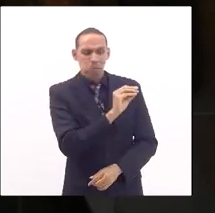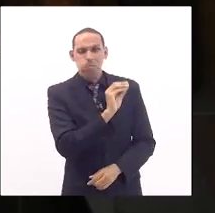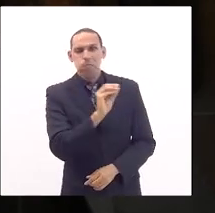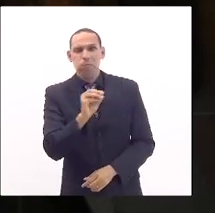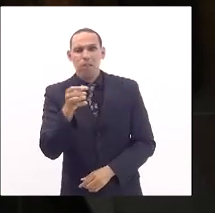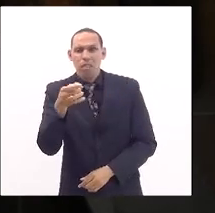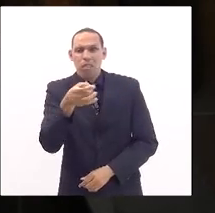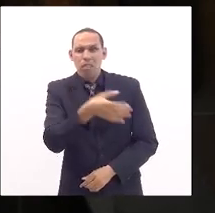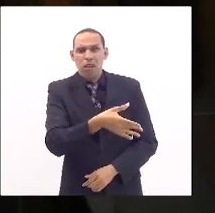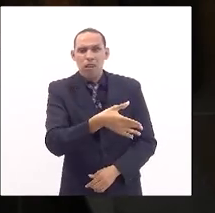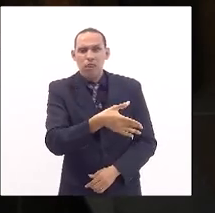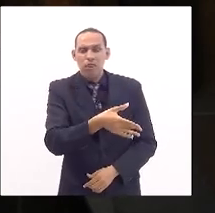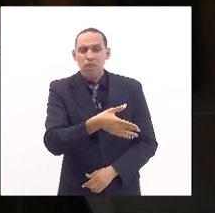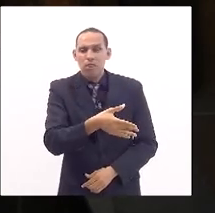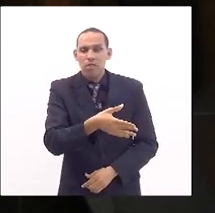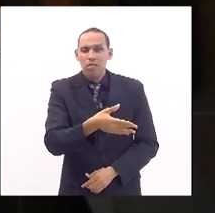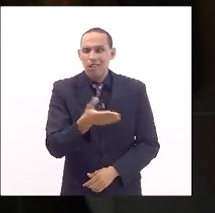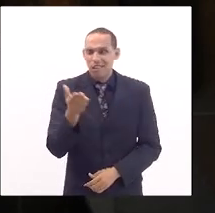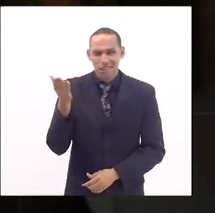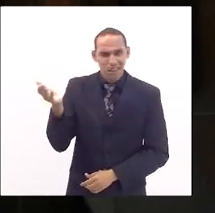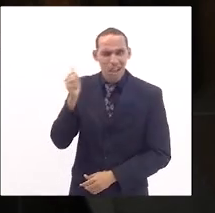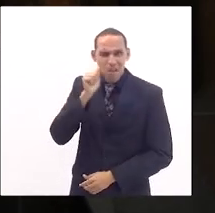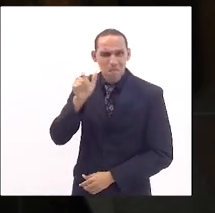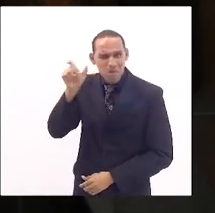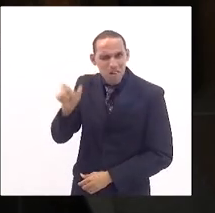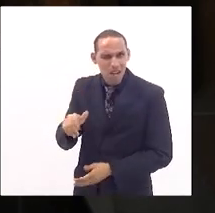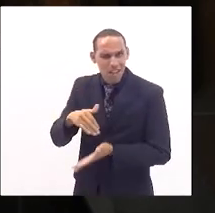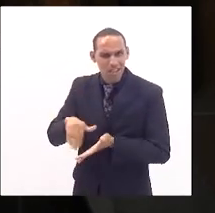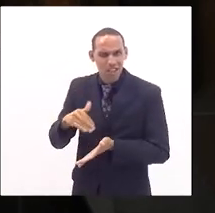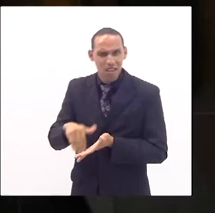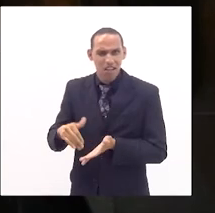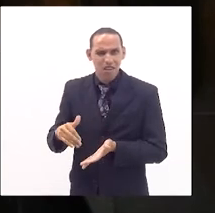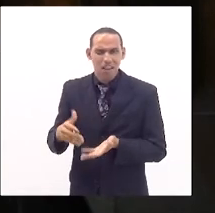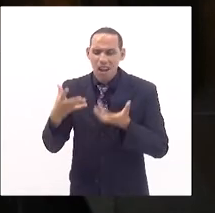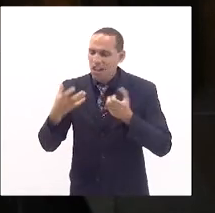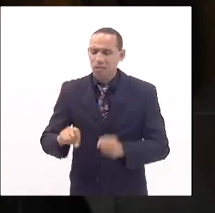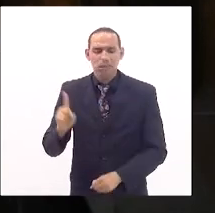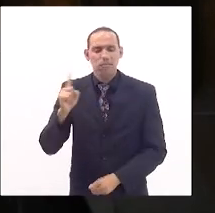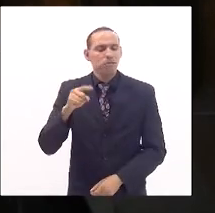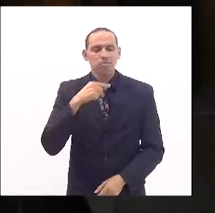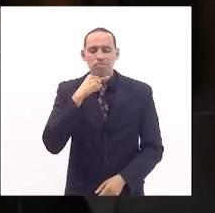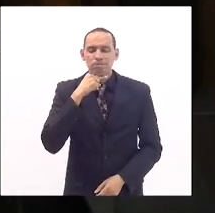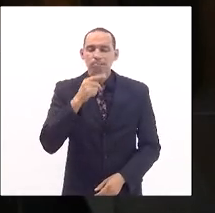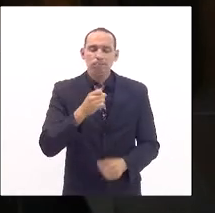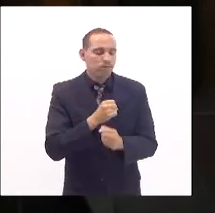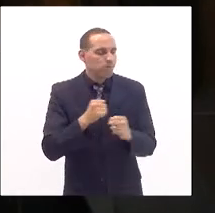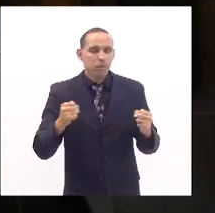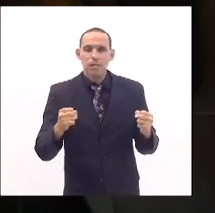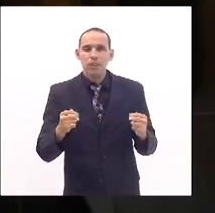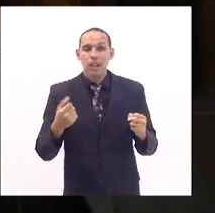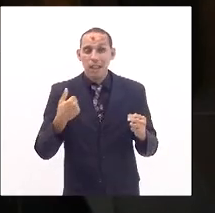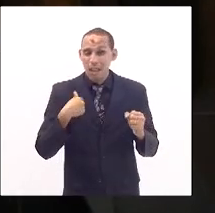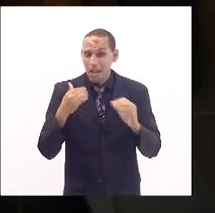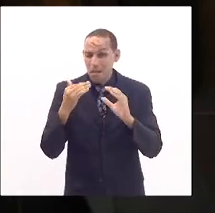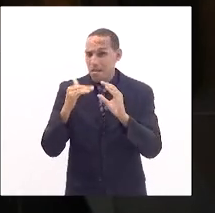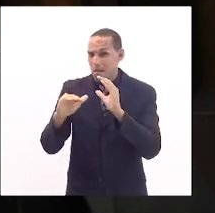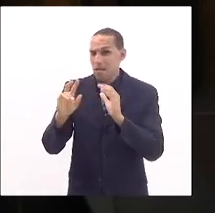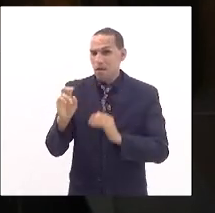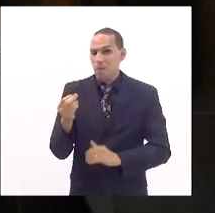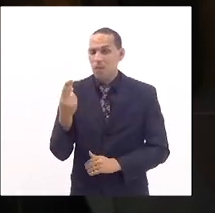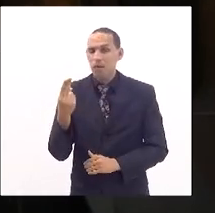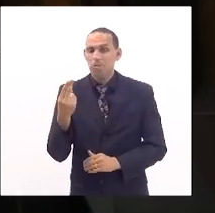acontecendo e o que ela fez é inaceitável e inadmissível Estou encaminhando